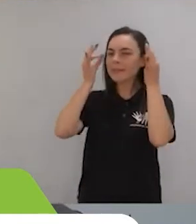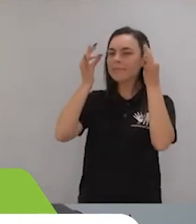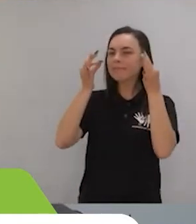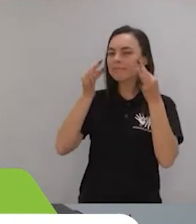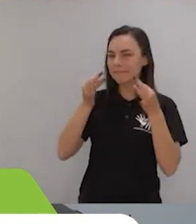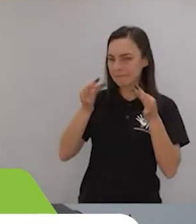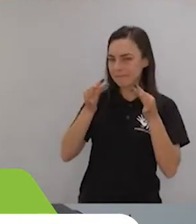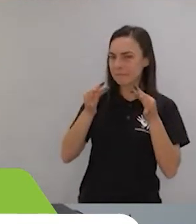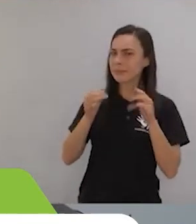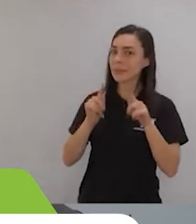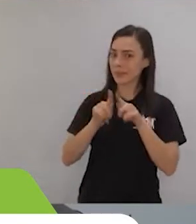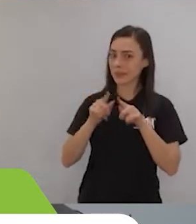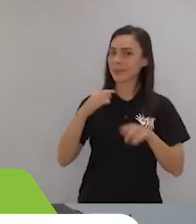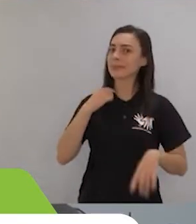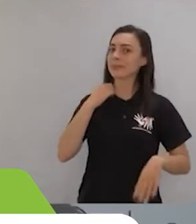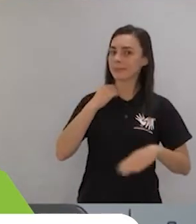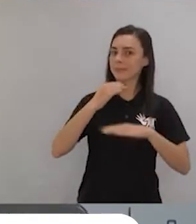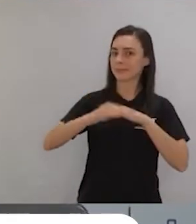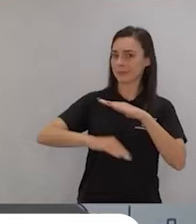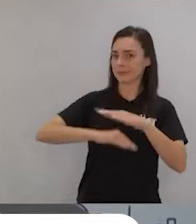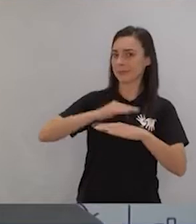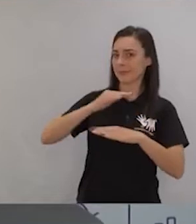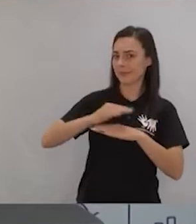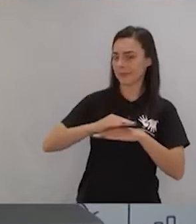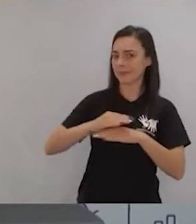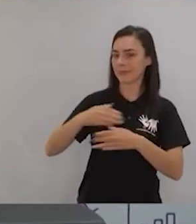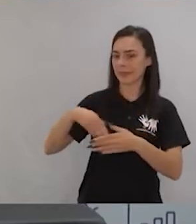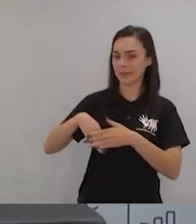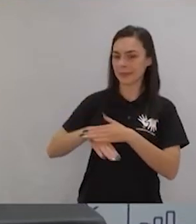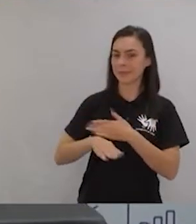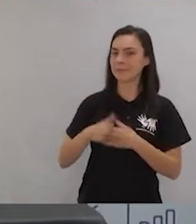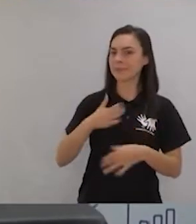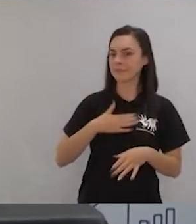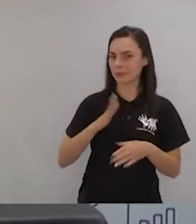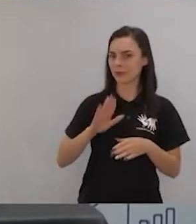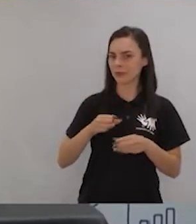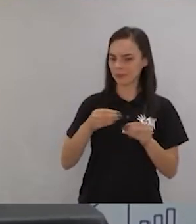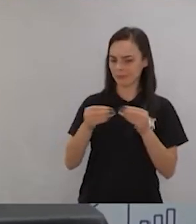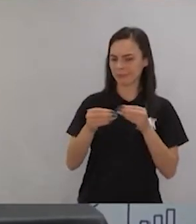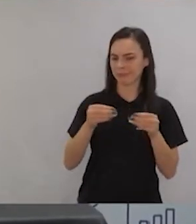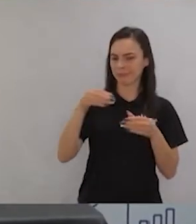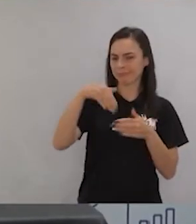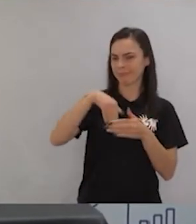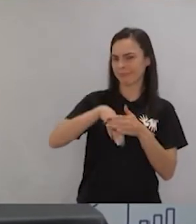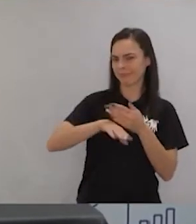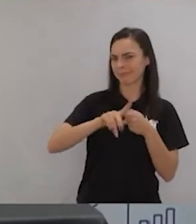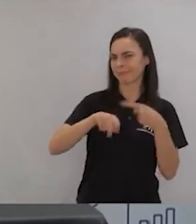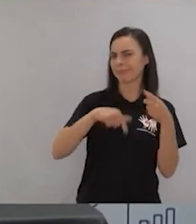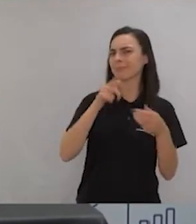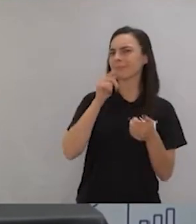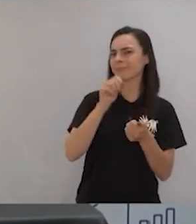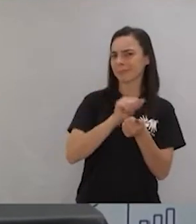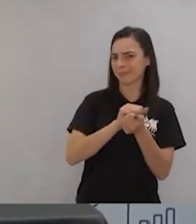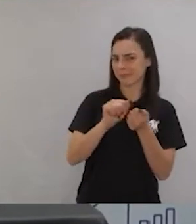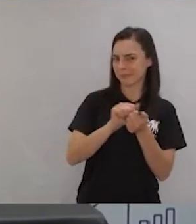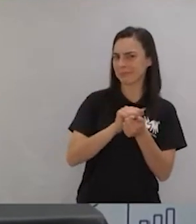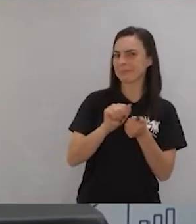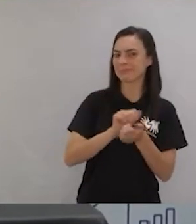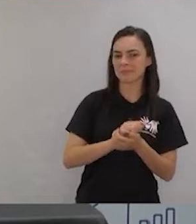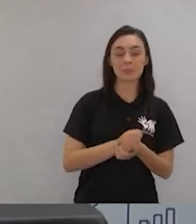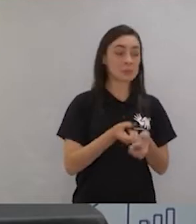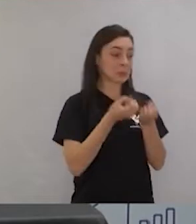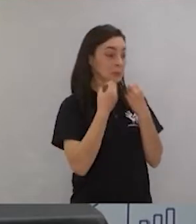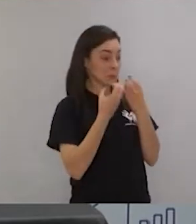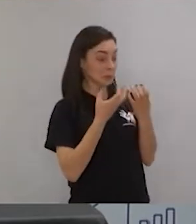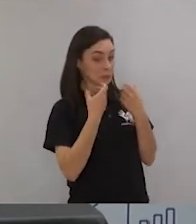vou tirar minha máscara, que a minha máscara também é de tecido, né? Então, já tenho aqui pronto o meu saquinho para poder lavar